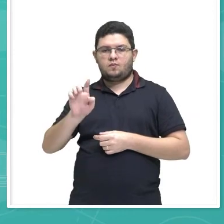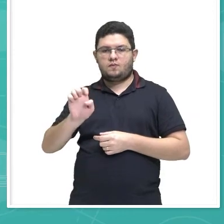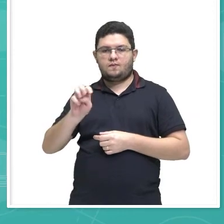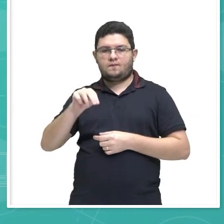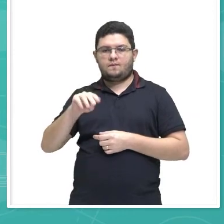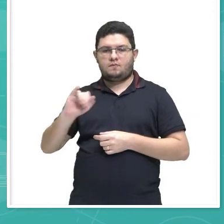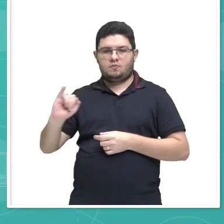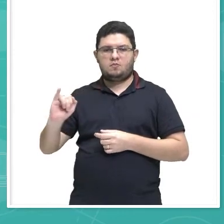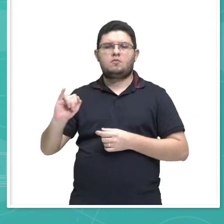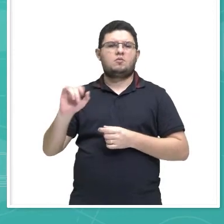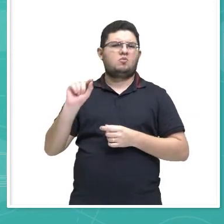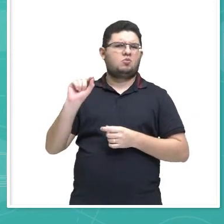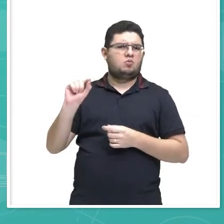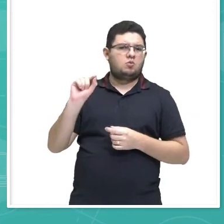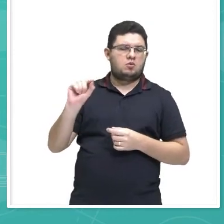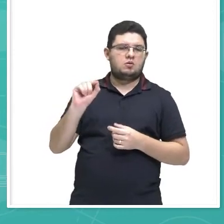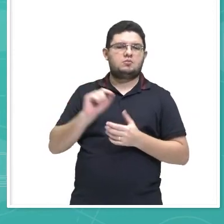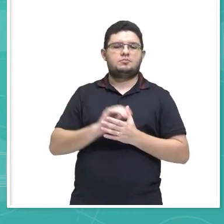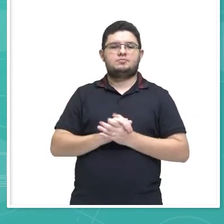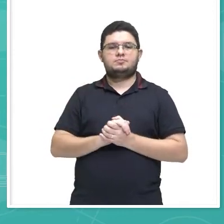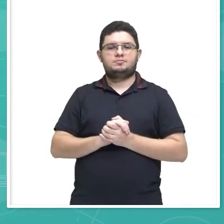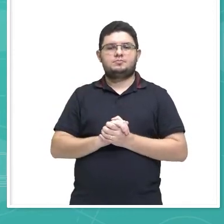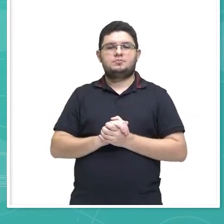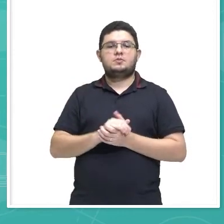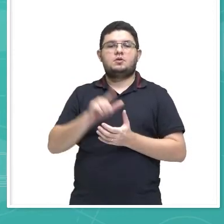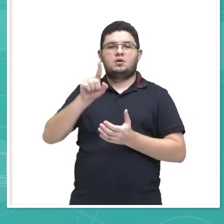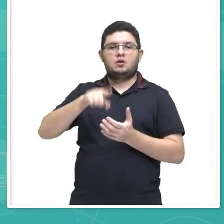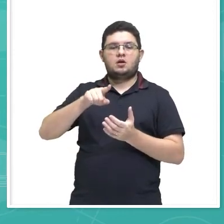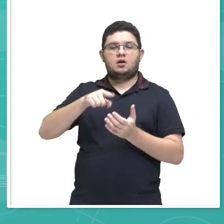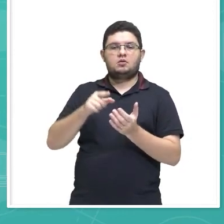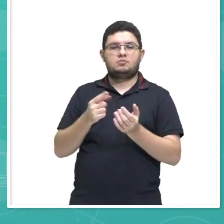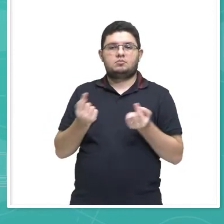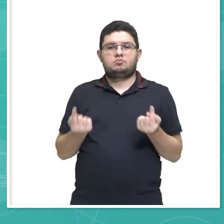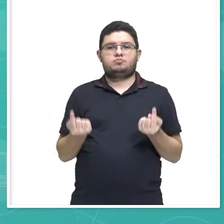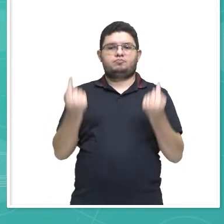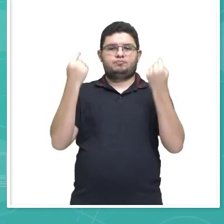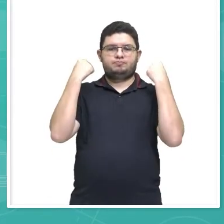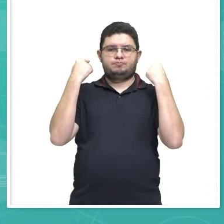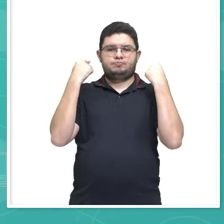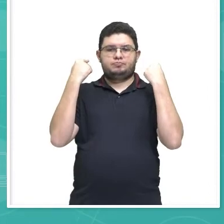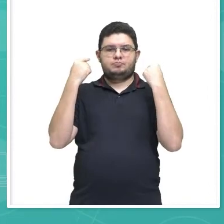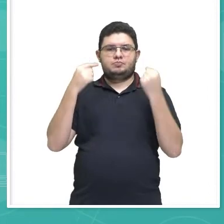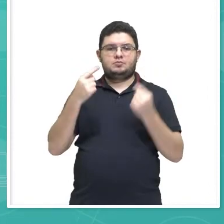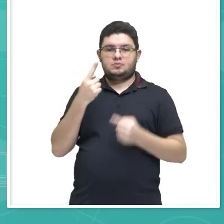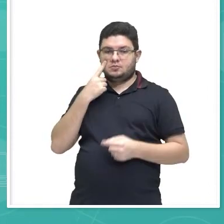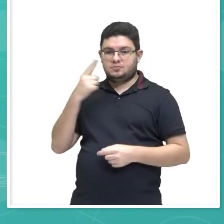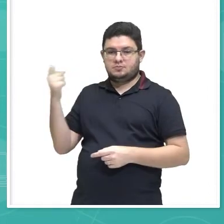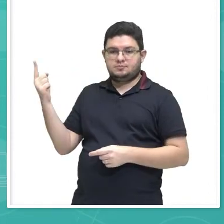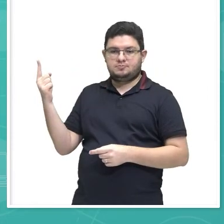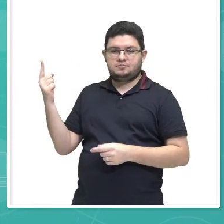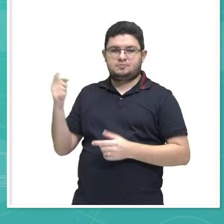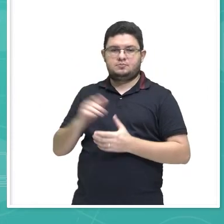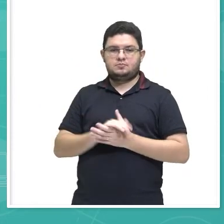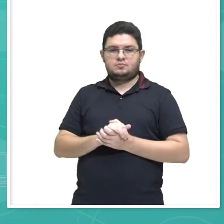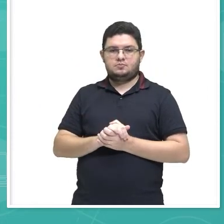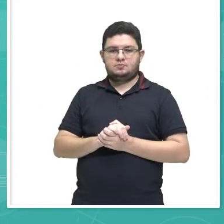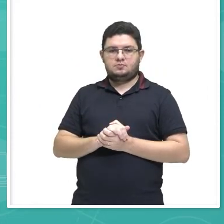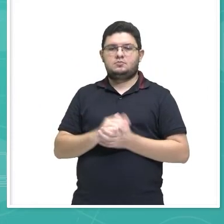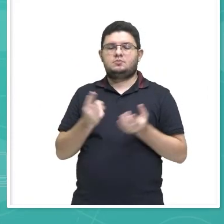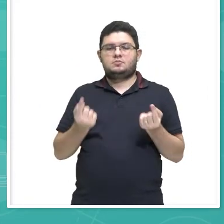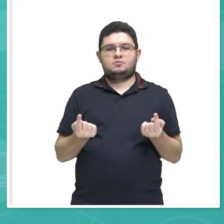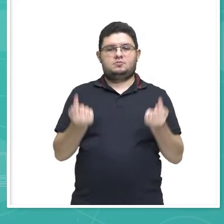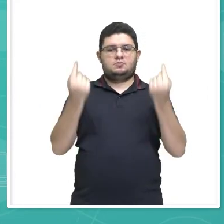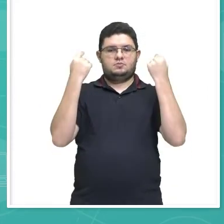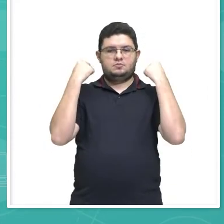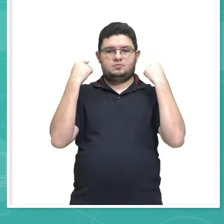shirokemi é uma queda para trás, né? Uma queda de costas no judô. Como a gente vai observar aqui,